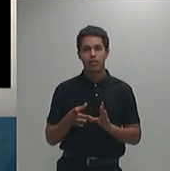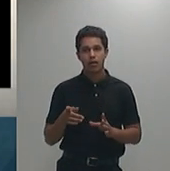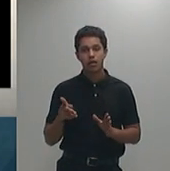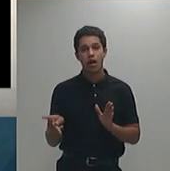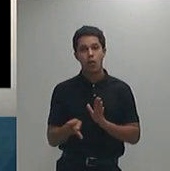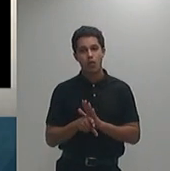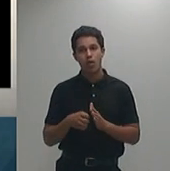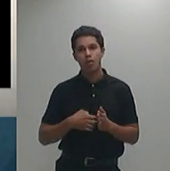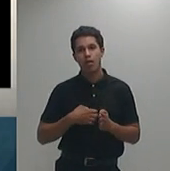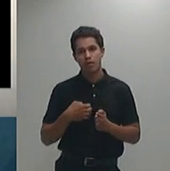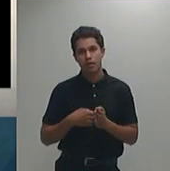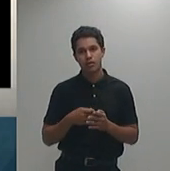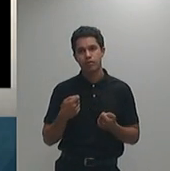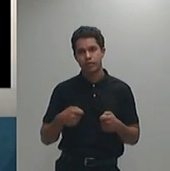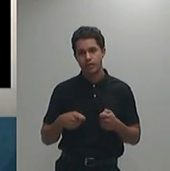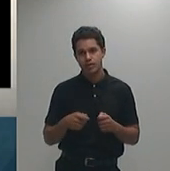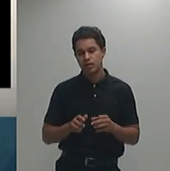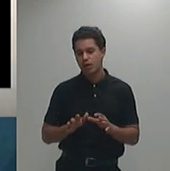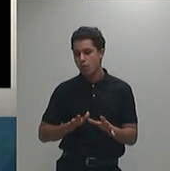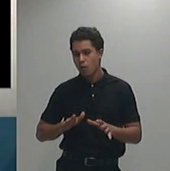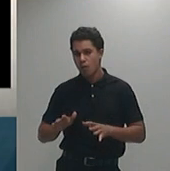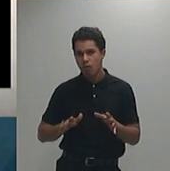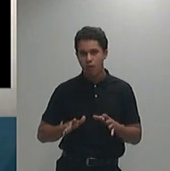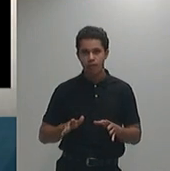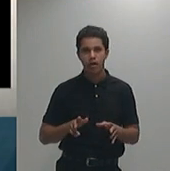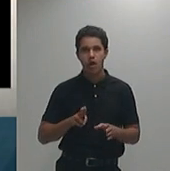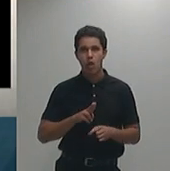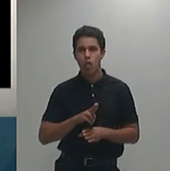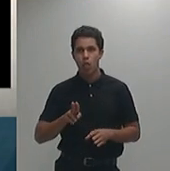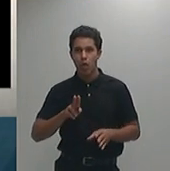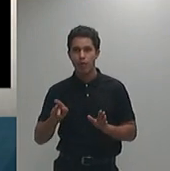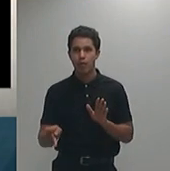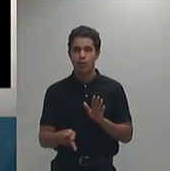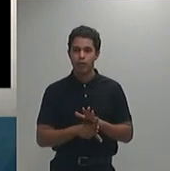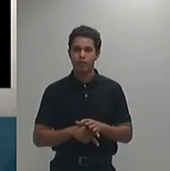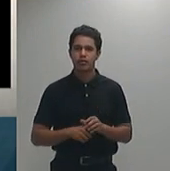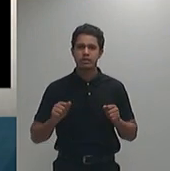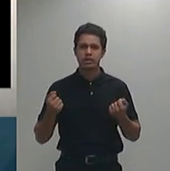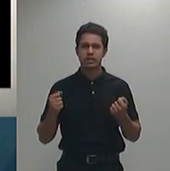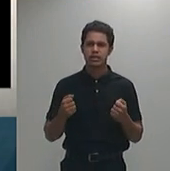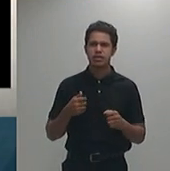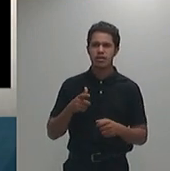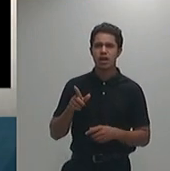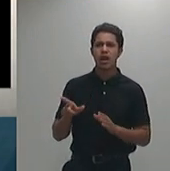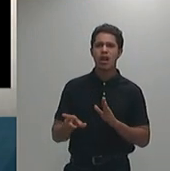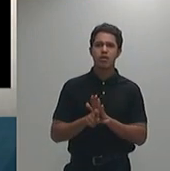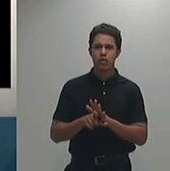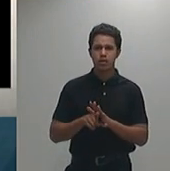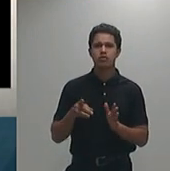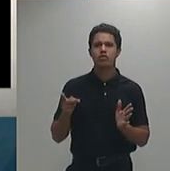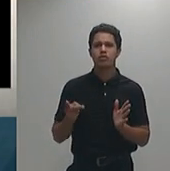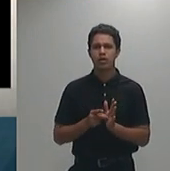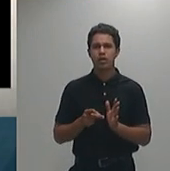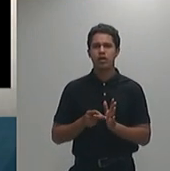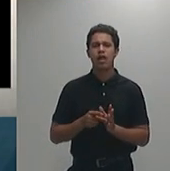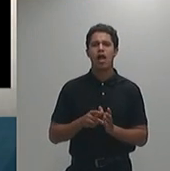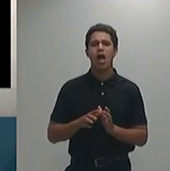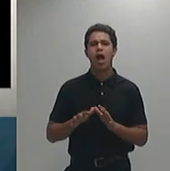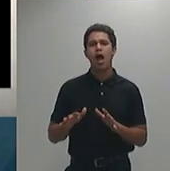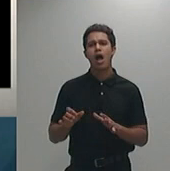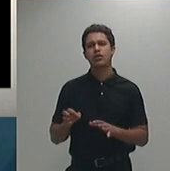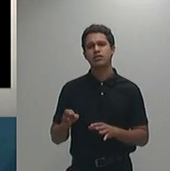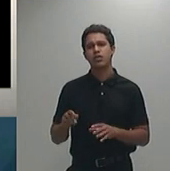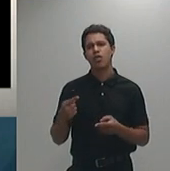companhia deveria mover em nome próprio no Exercício da legitimação ordinária a ação